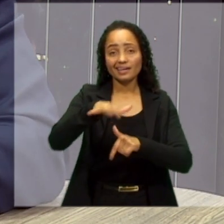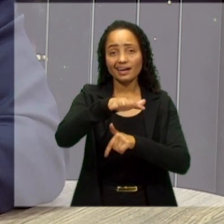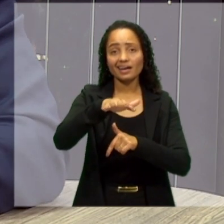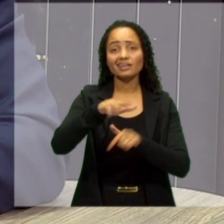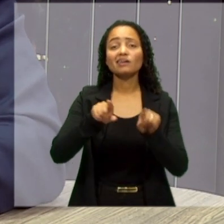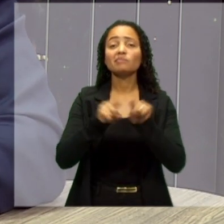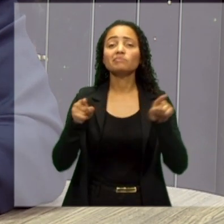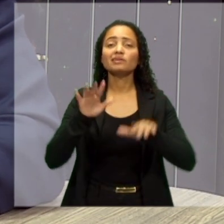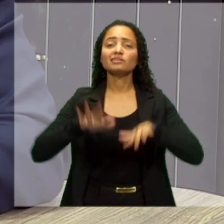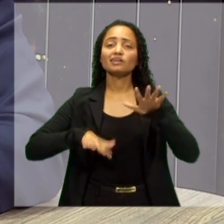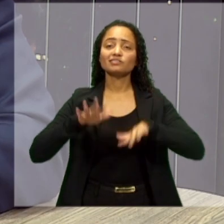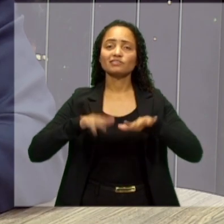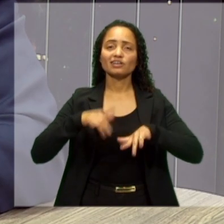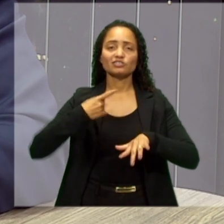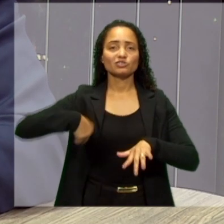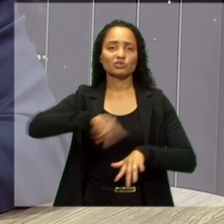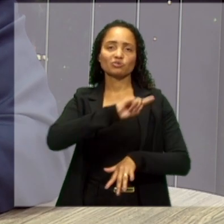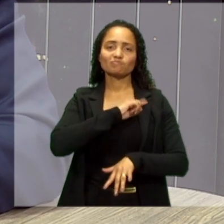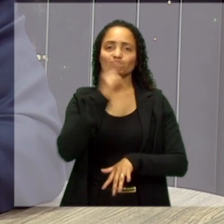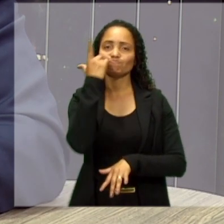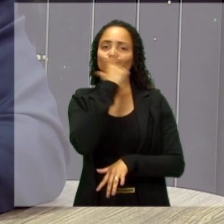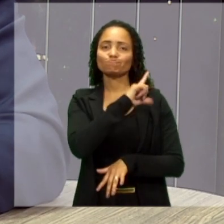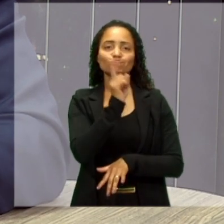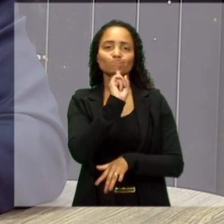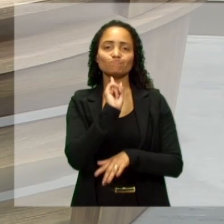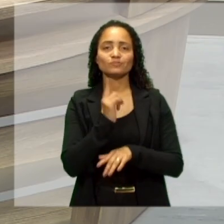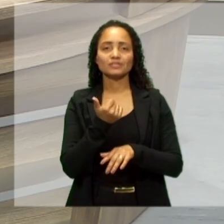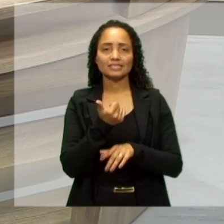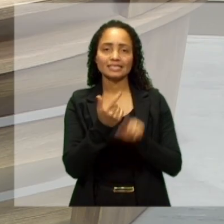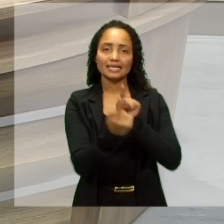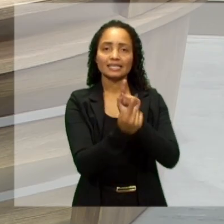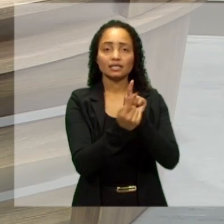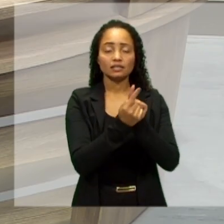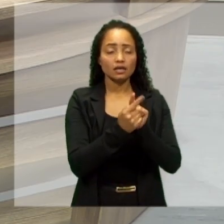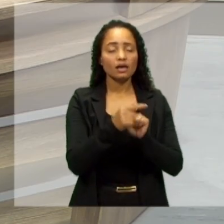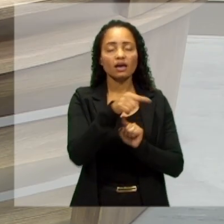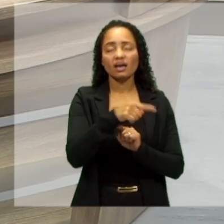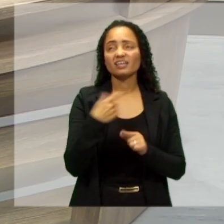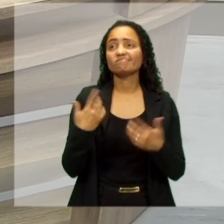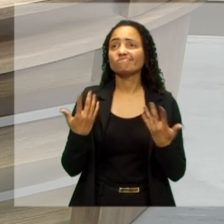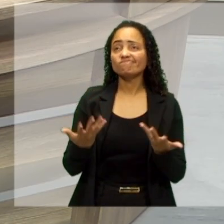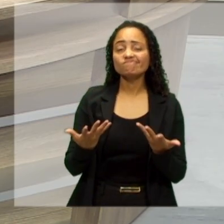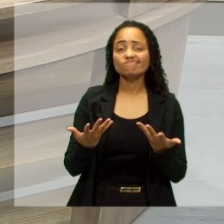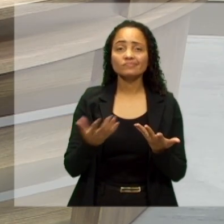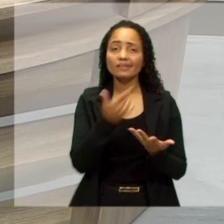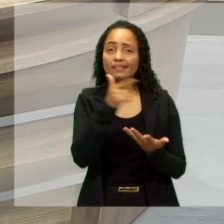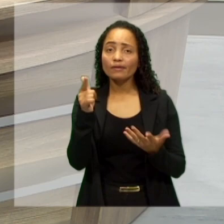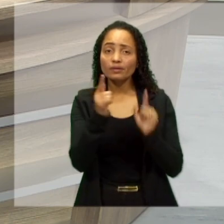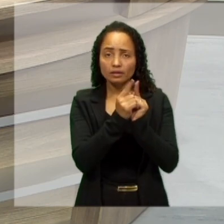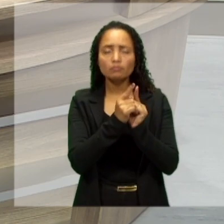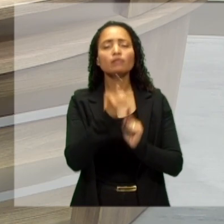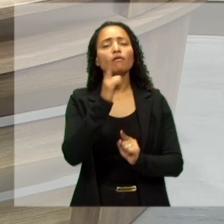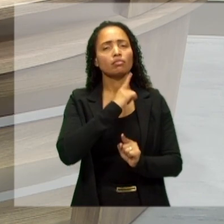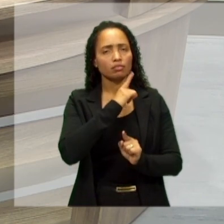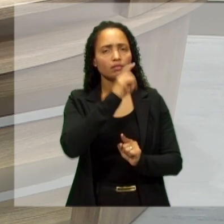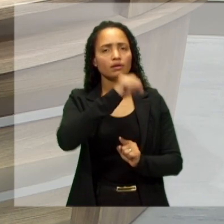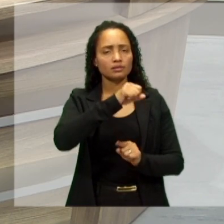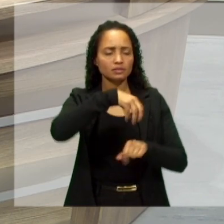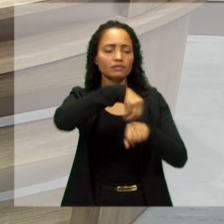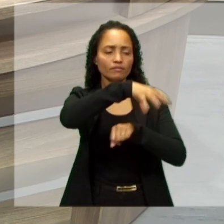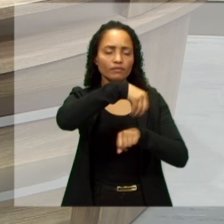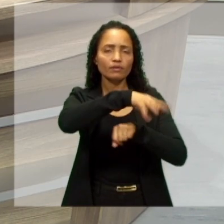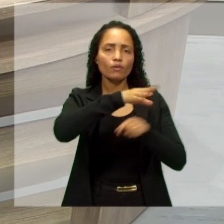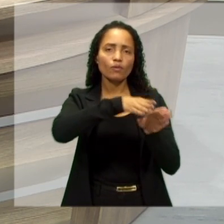atuação nossa. Mas a pessoa não vai sair de mãos abanando. Ela vai sair com uma excelente orientação jurídica do que fazer dali para frente. Muito